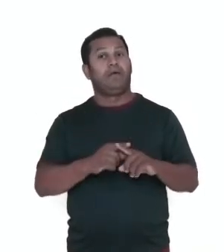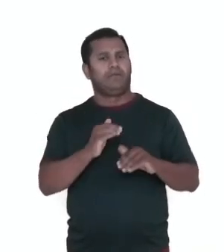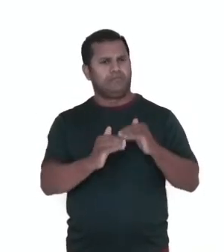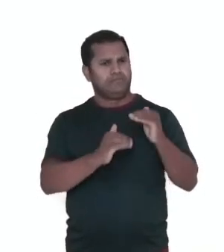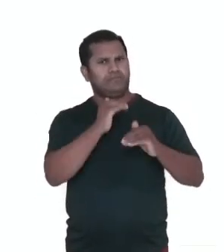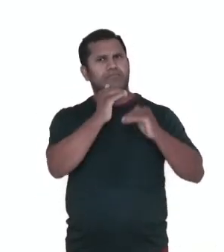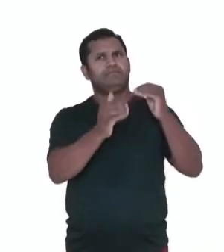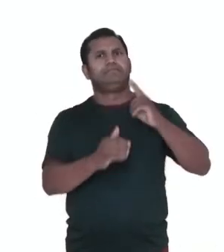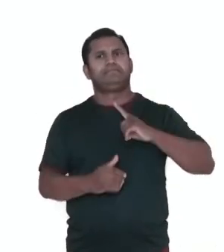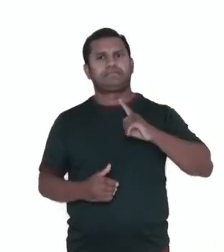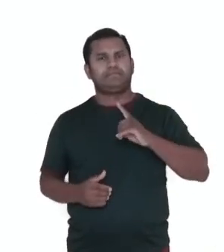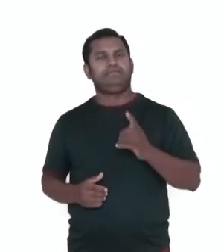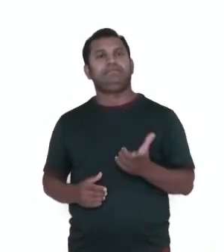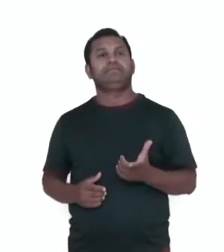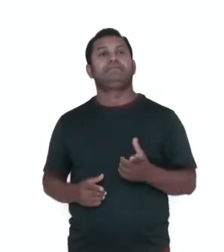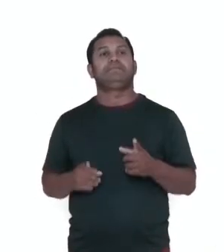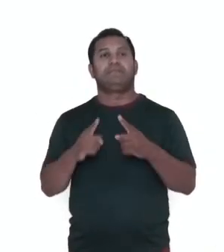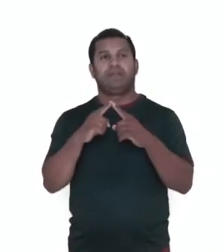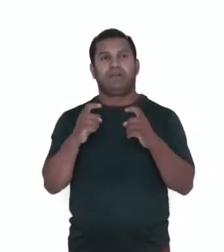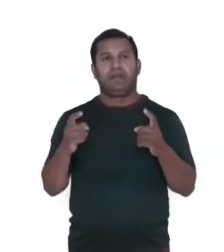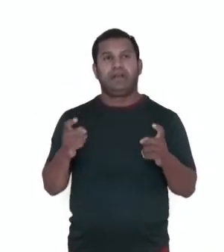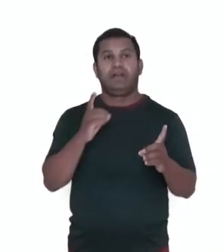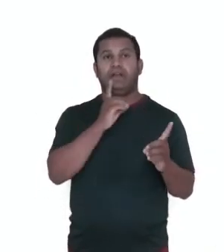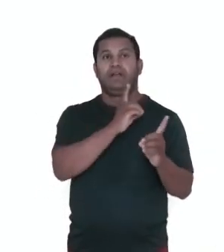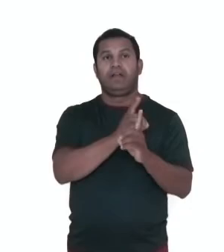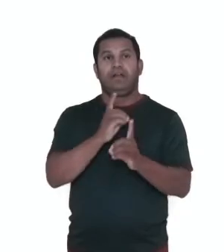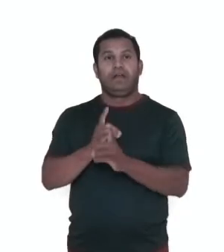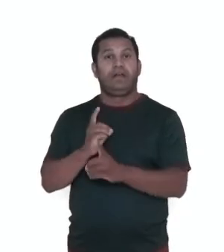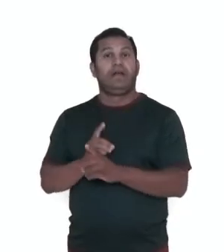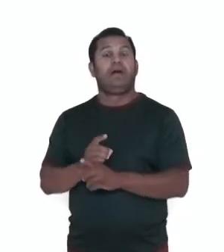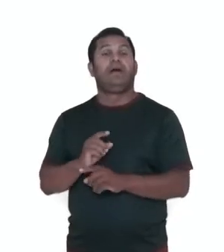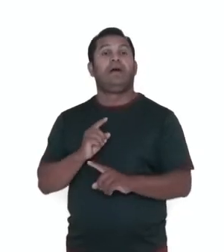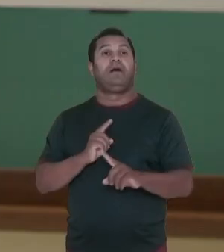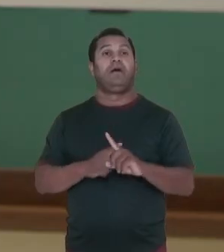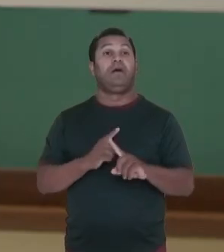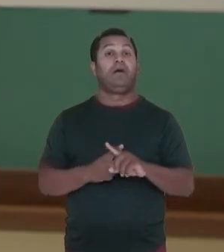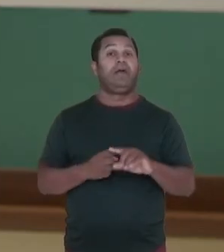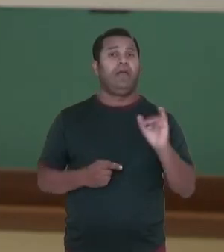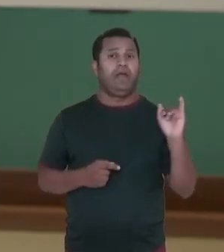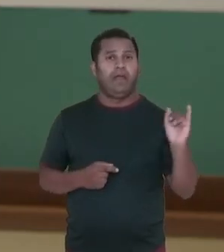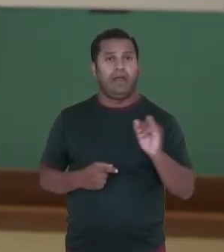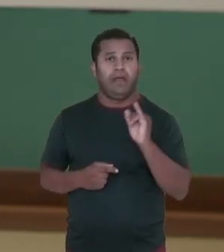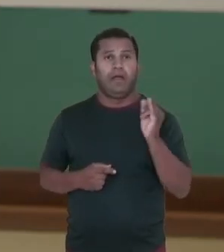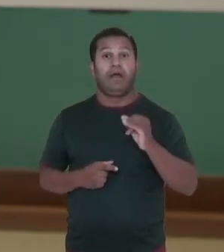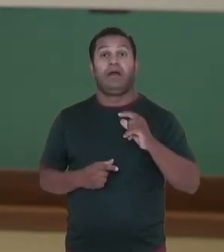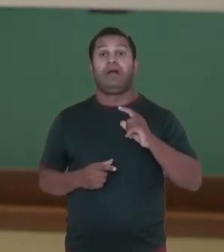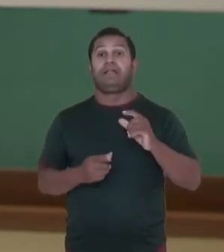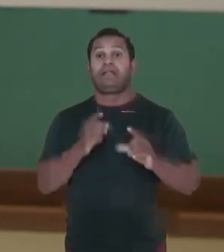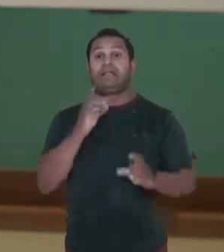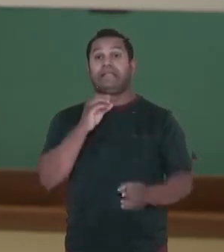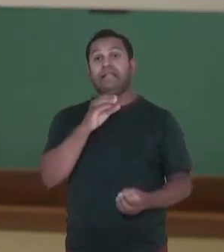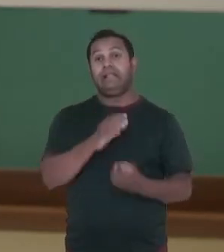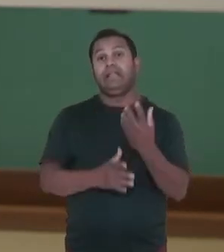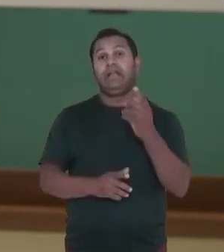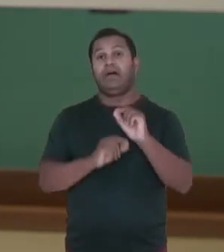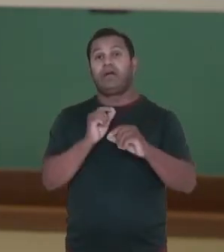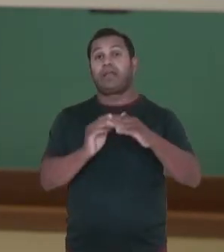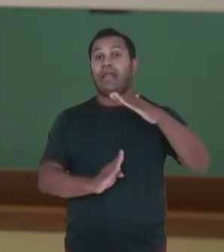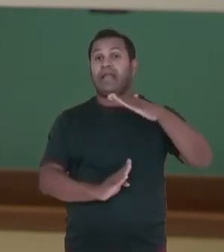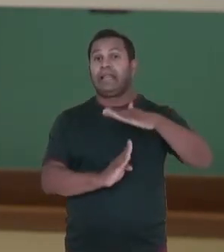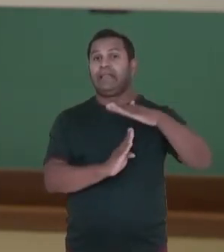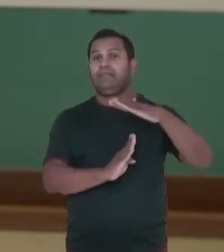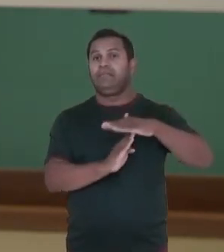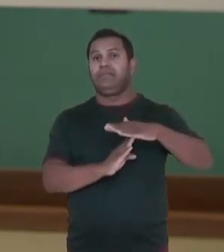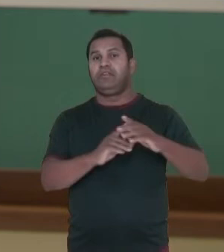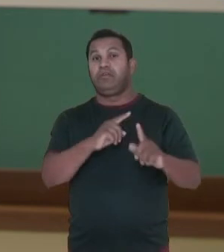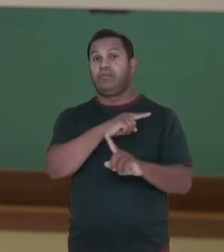limites éticos da conduta médica. Por que que é importante que esses limites sejam estabelecidos? Vou dar um tempinho para